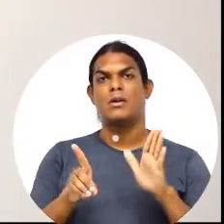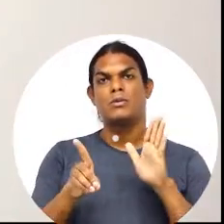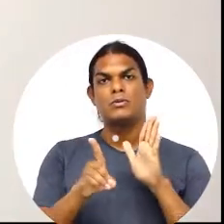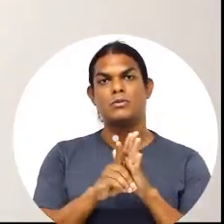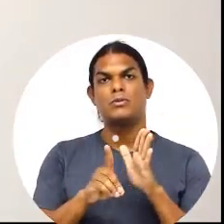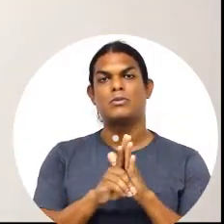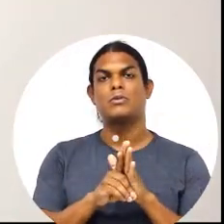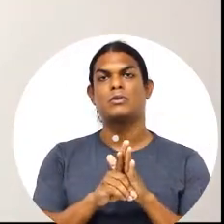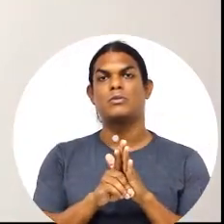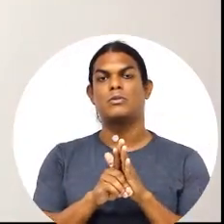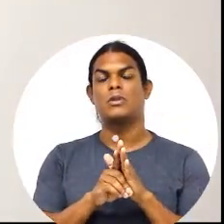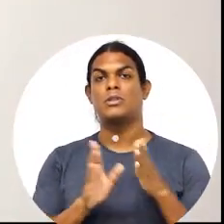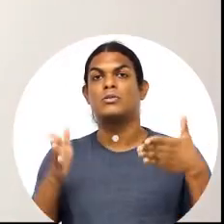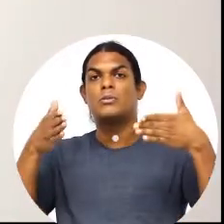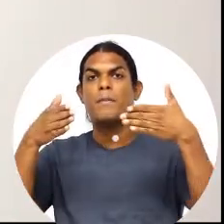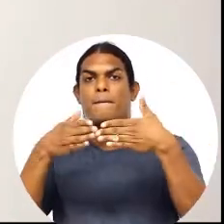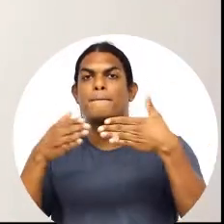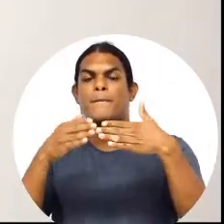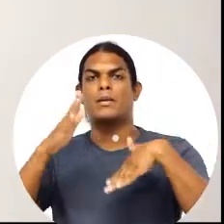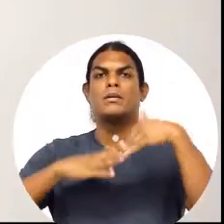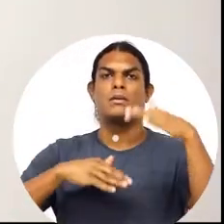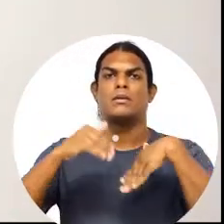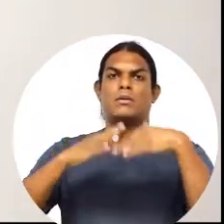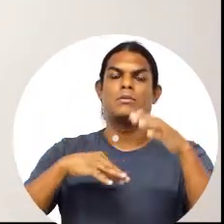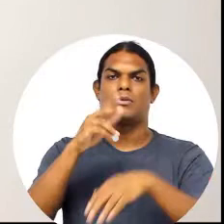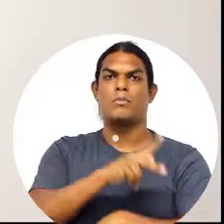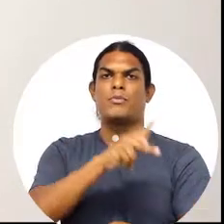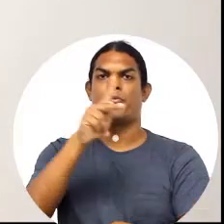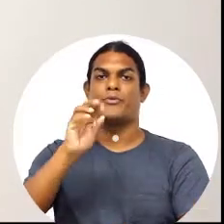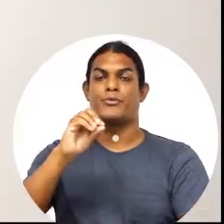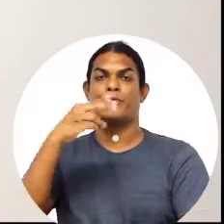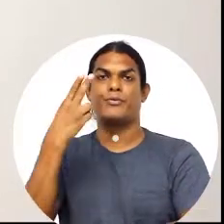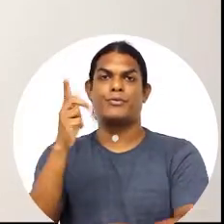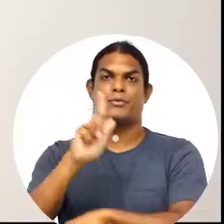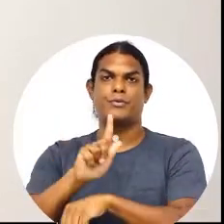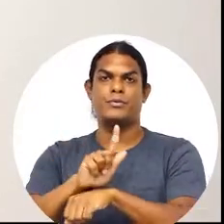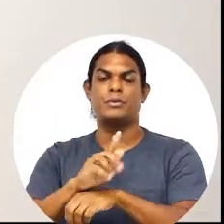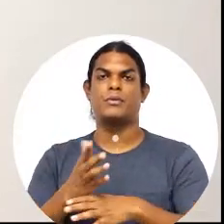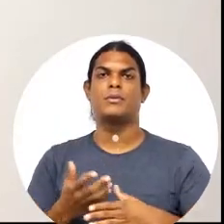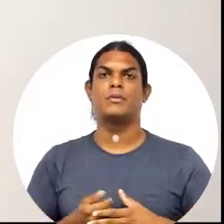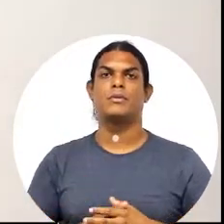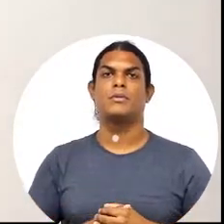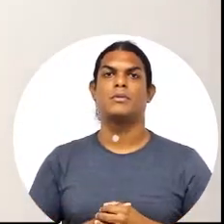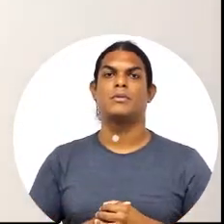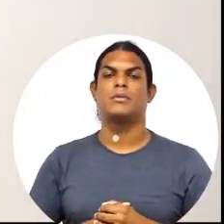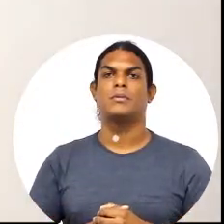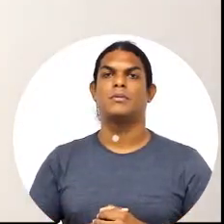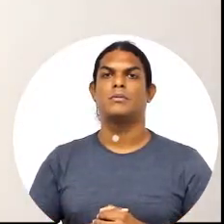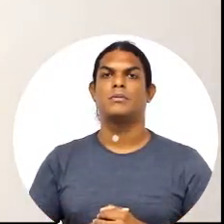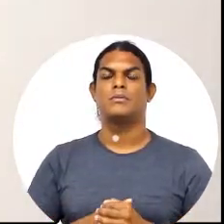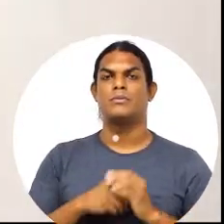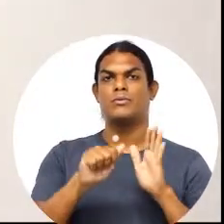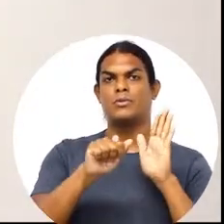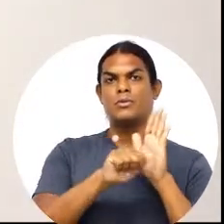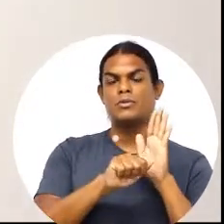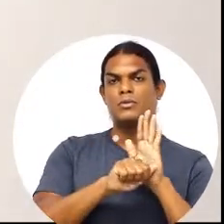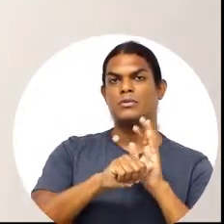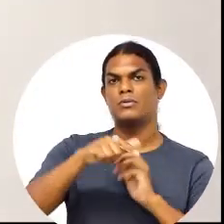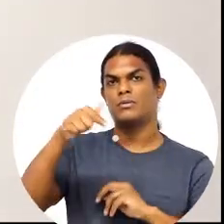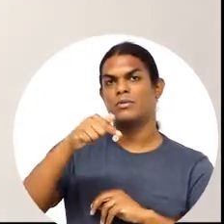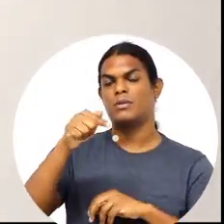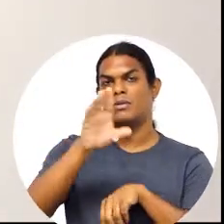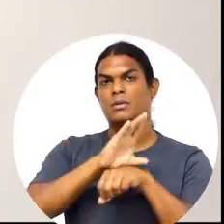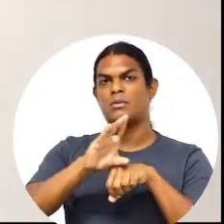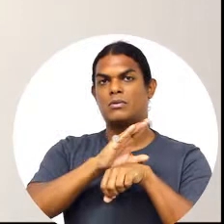docente. Isso quem trouxe foi o artigo 7º da Constituição Federal, ainda na seara de direitos sociais. E o artigo 206, também da